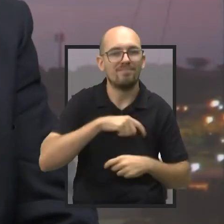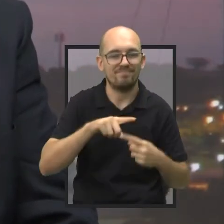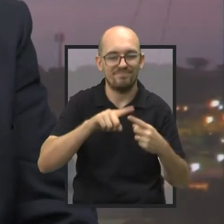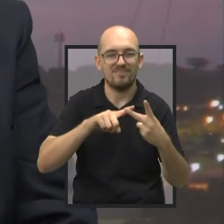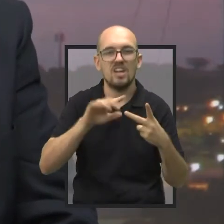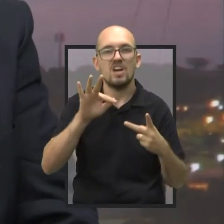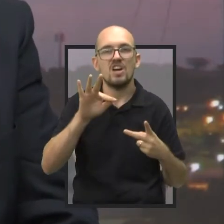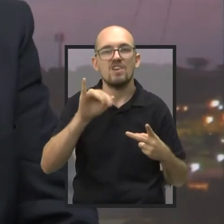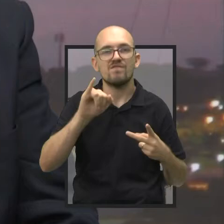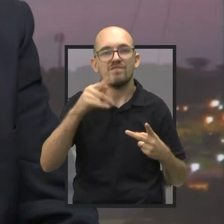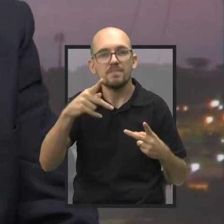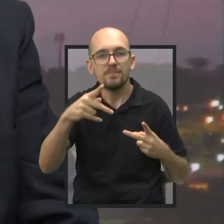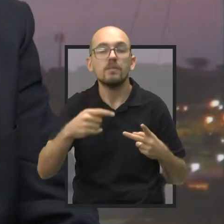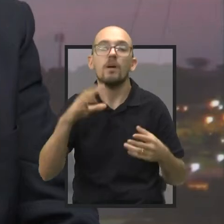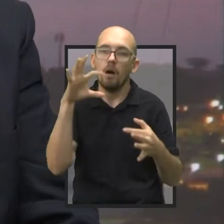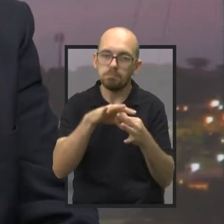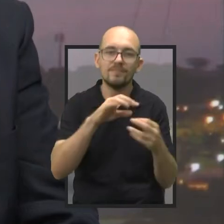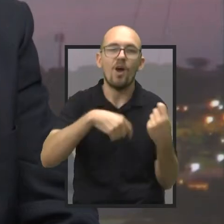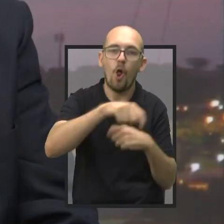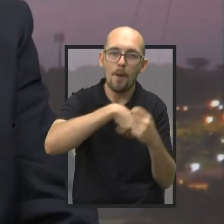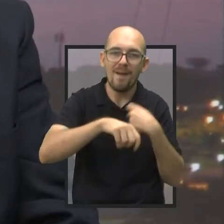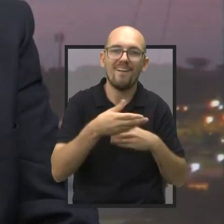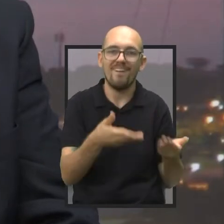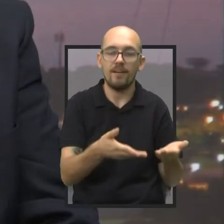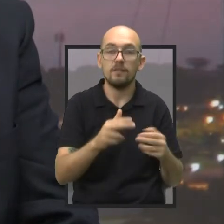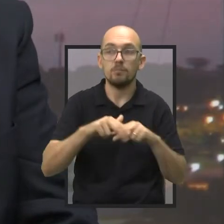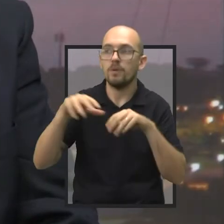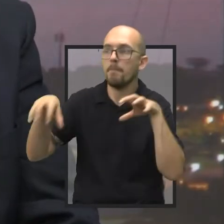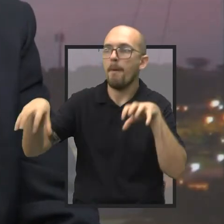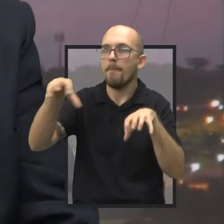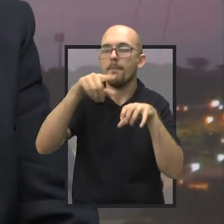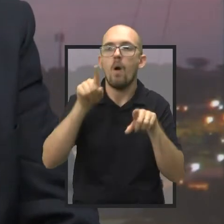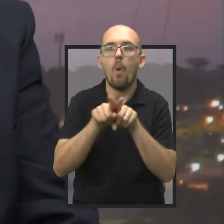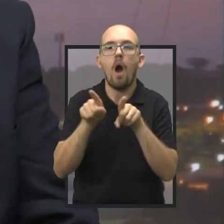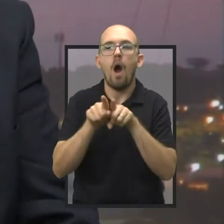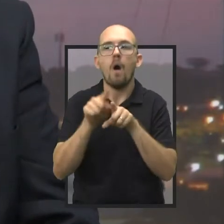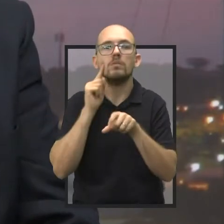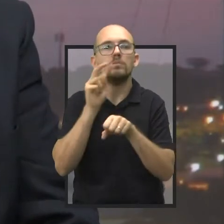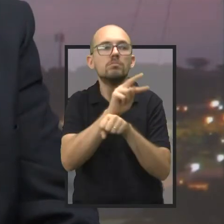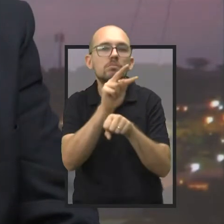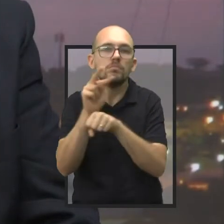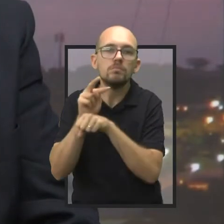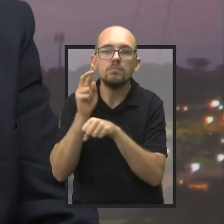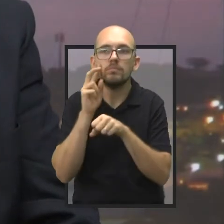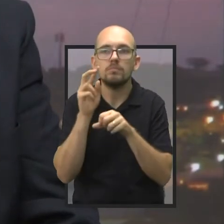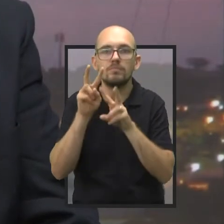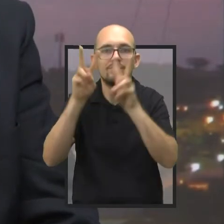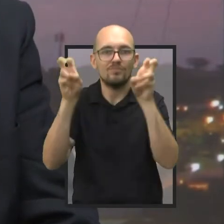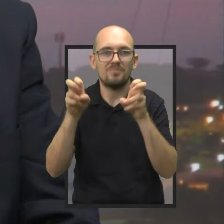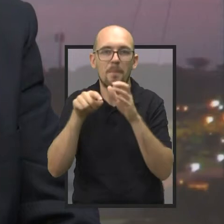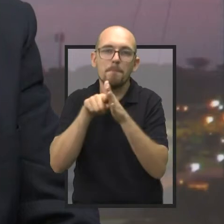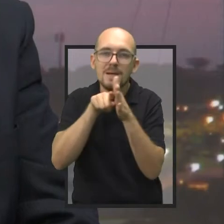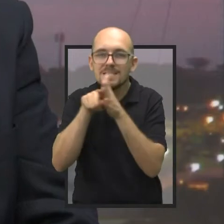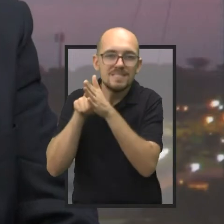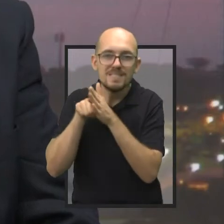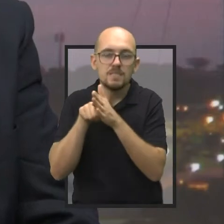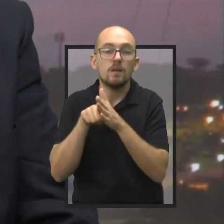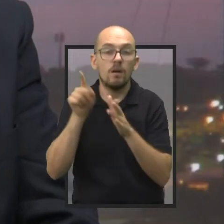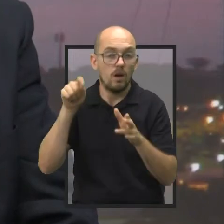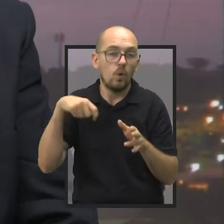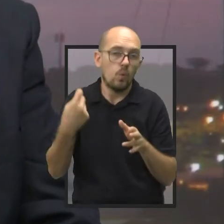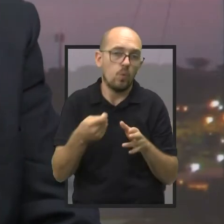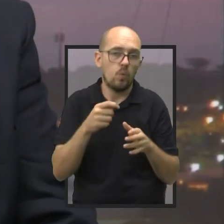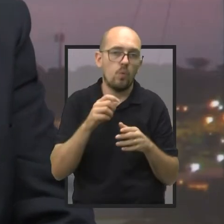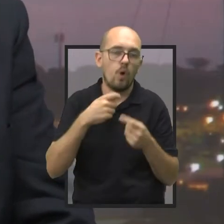Então são todos organizações que cuidam de indicadores, que é o papel do economista.